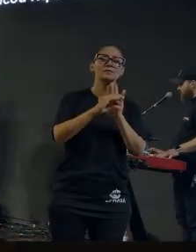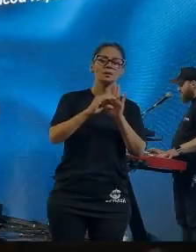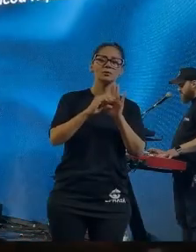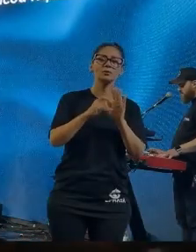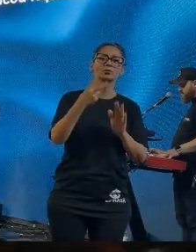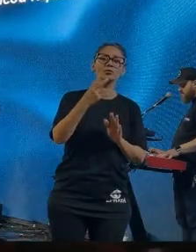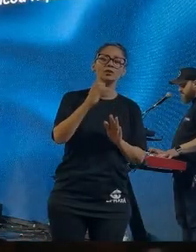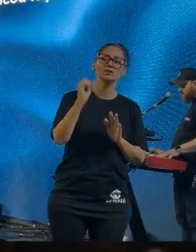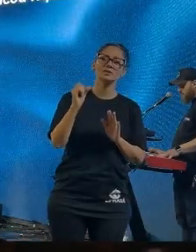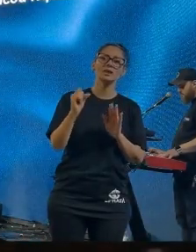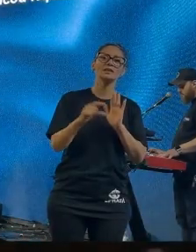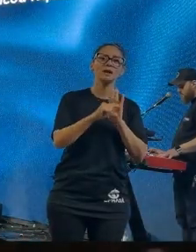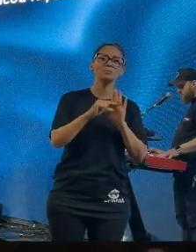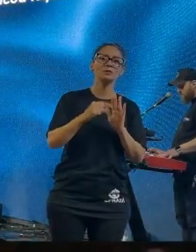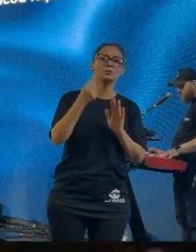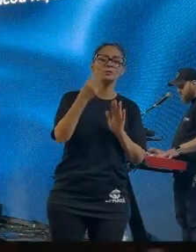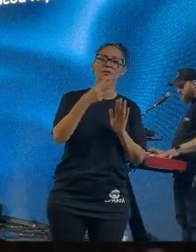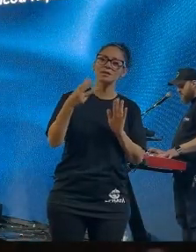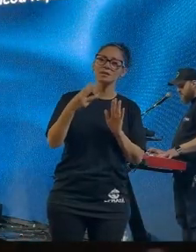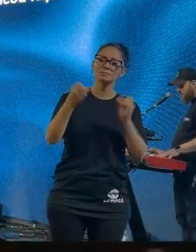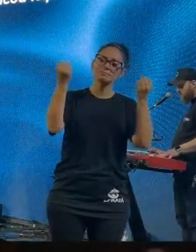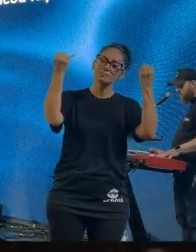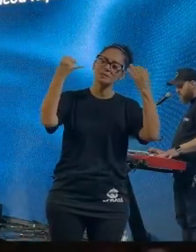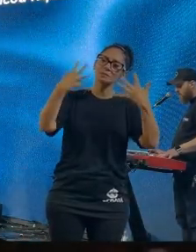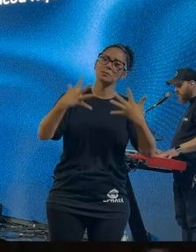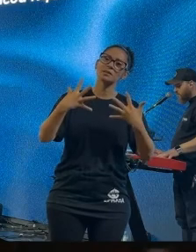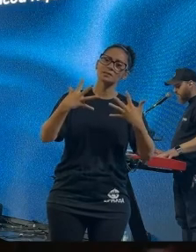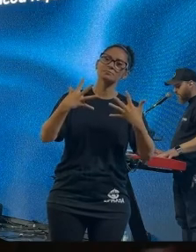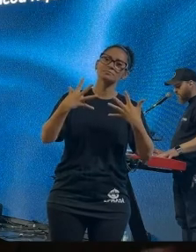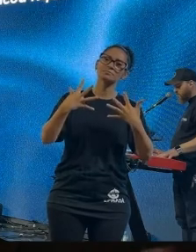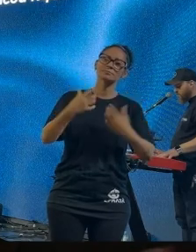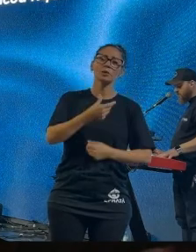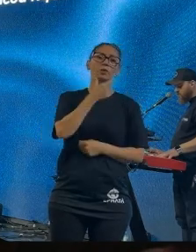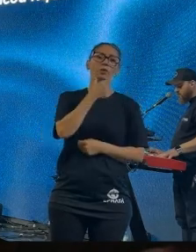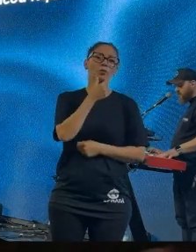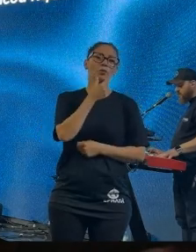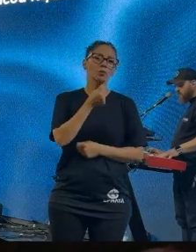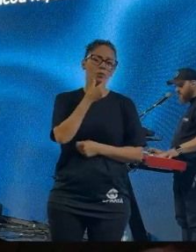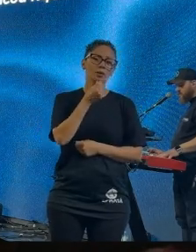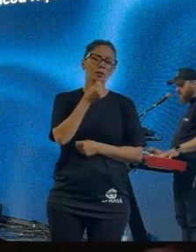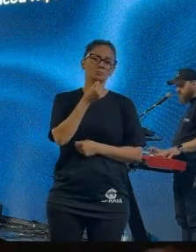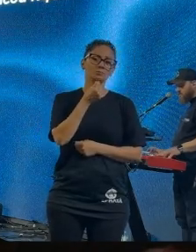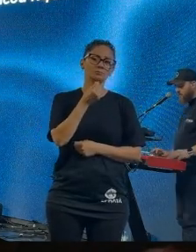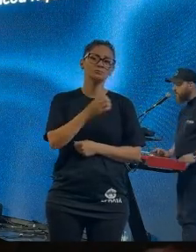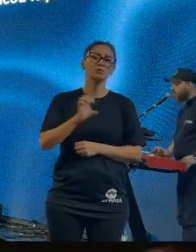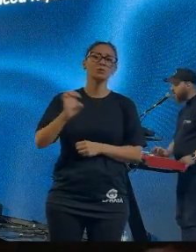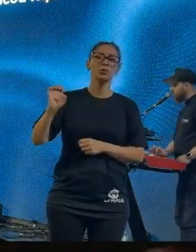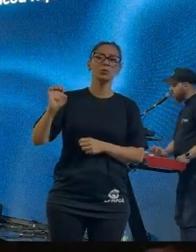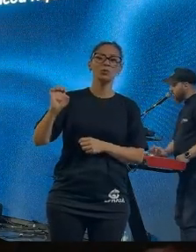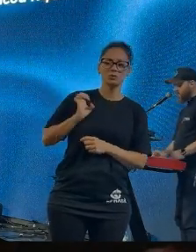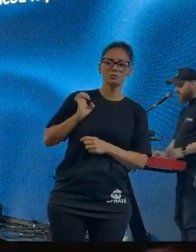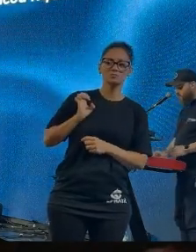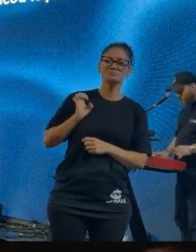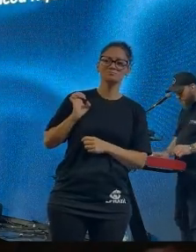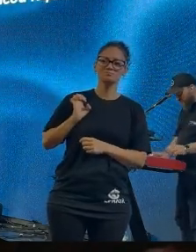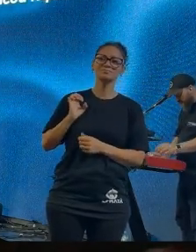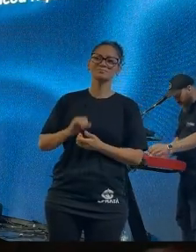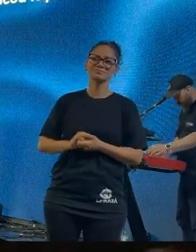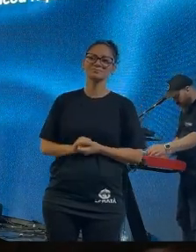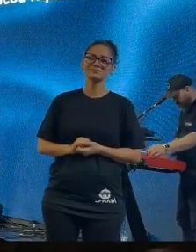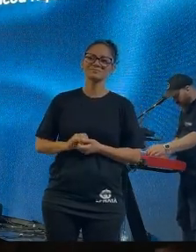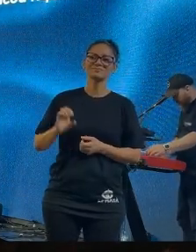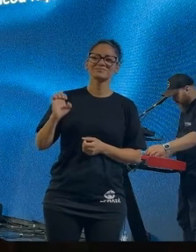lá, midianitas. Assim diz o texto. O homem enriqueceu. Fala